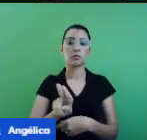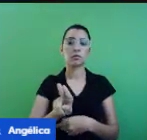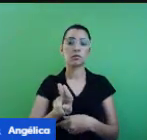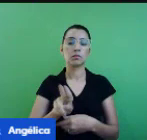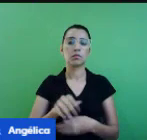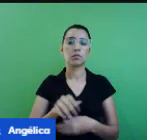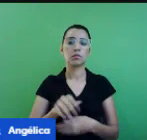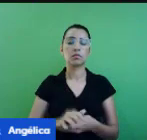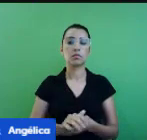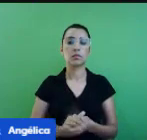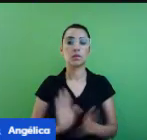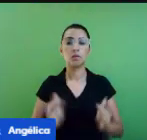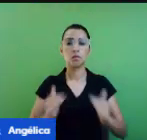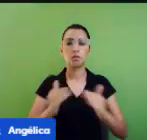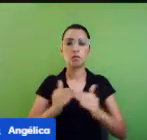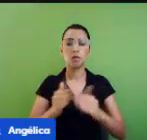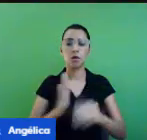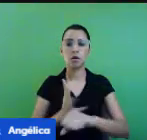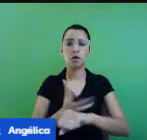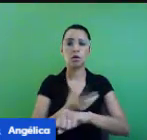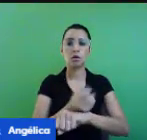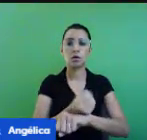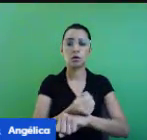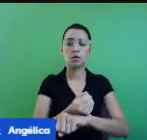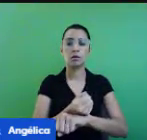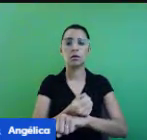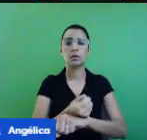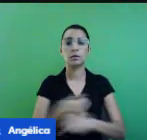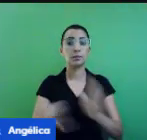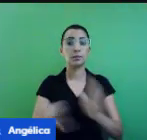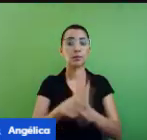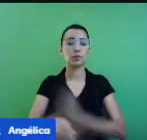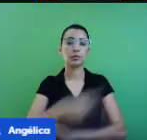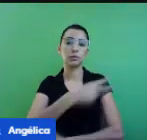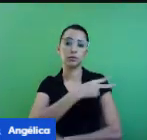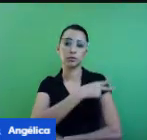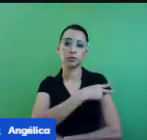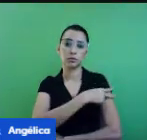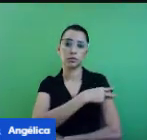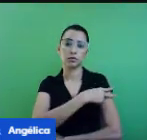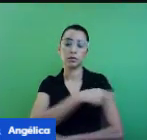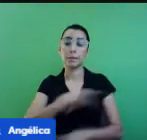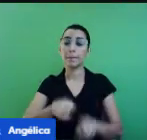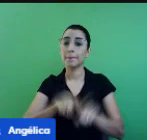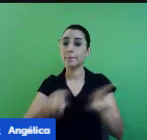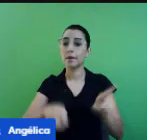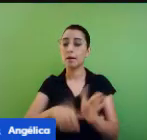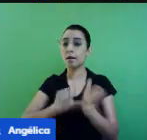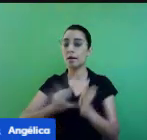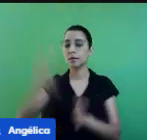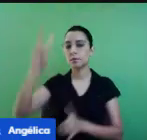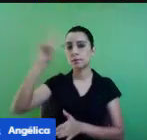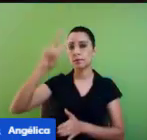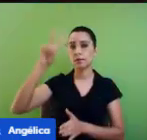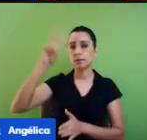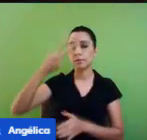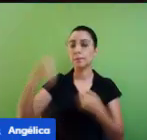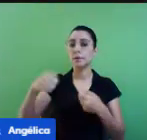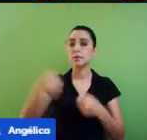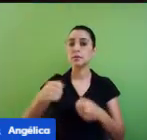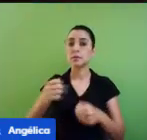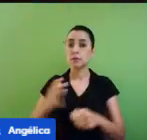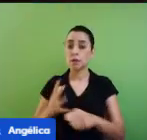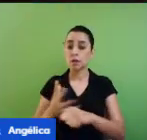focar em habilidades do próprio segundo ano, mas lembrando da necessidade de resgatar habilidades do ano